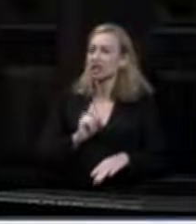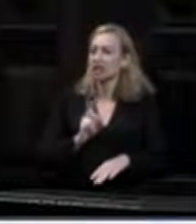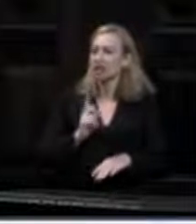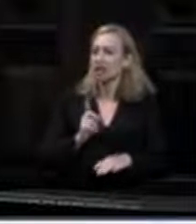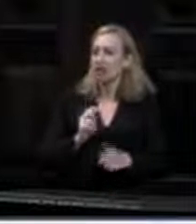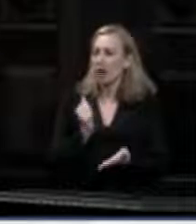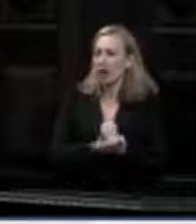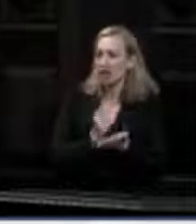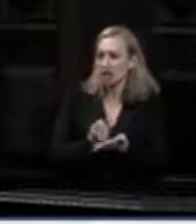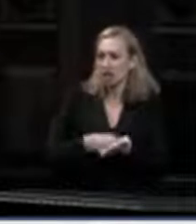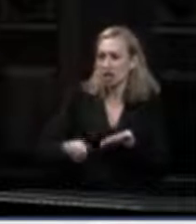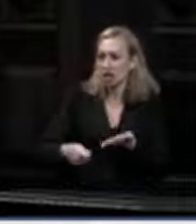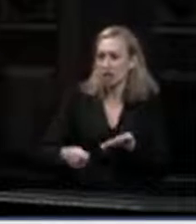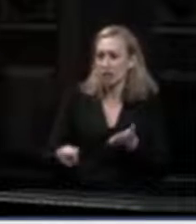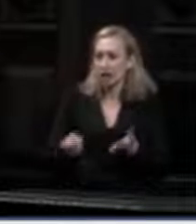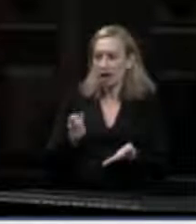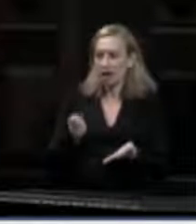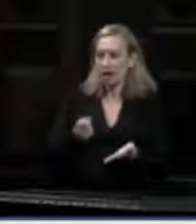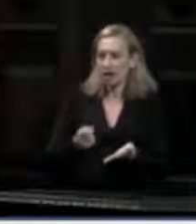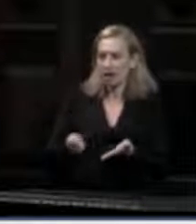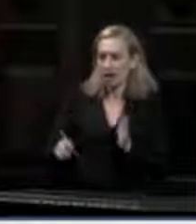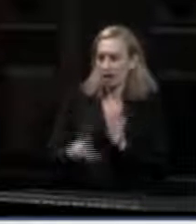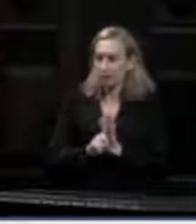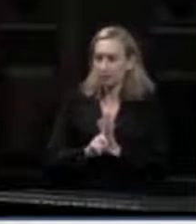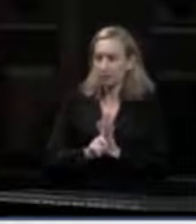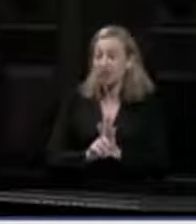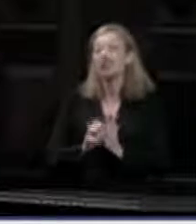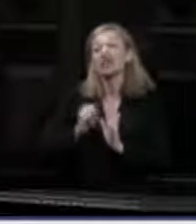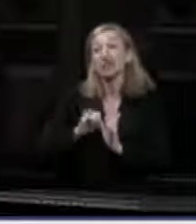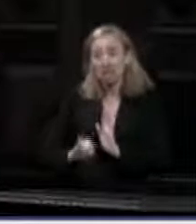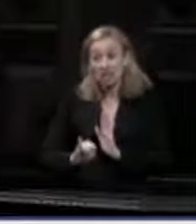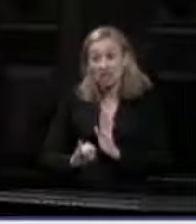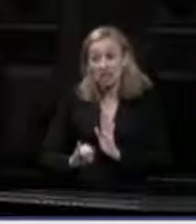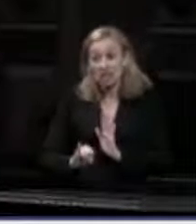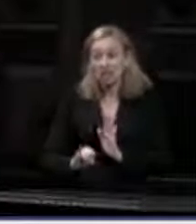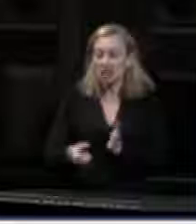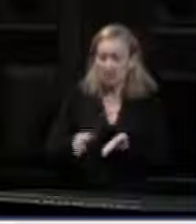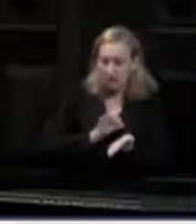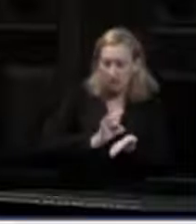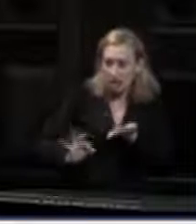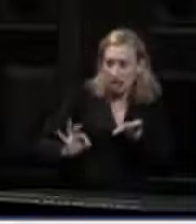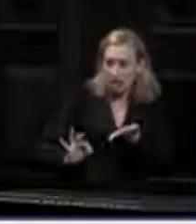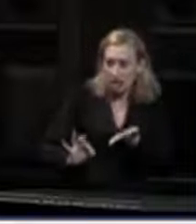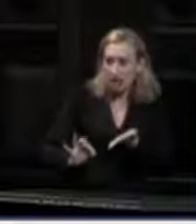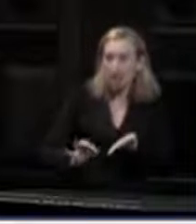pessoas possam se legalizar, e se legalizar significa